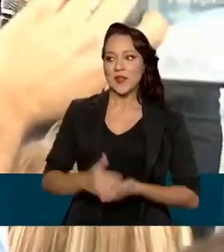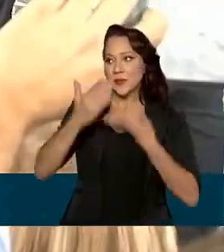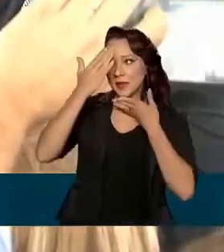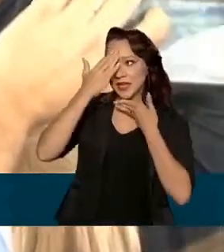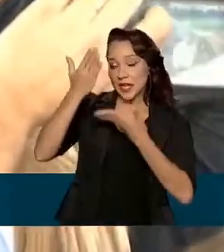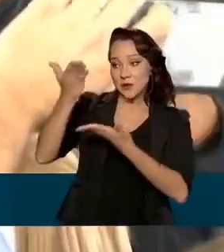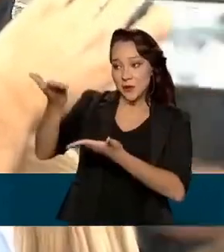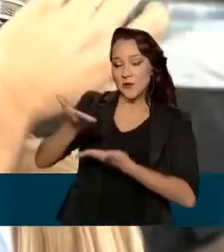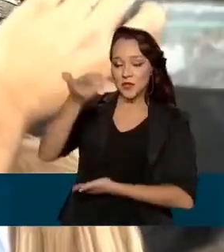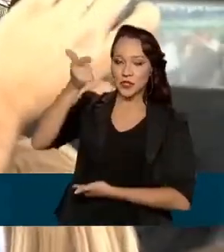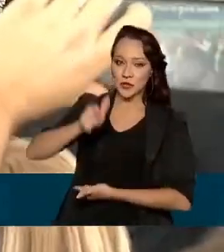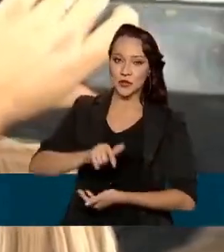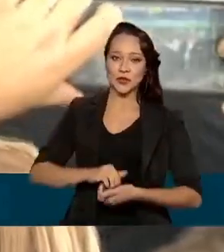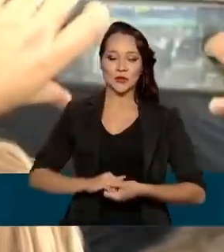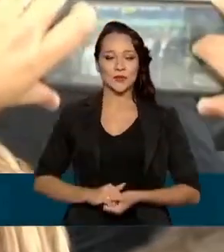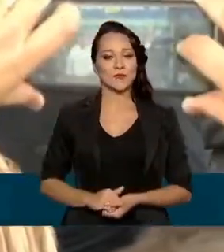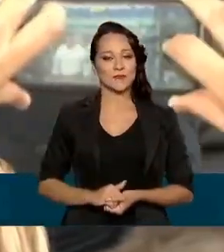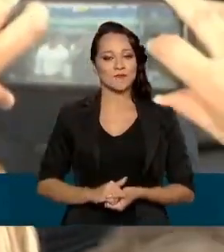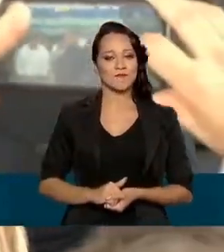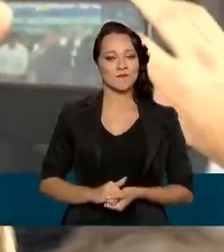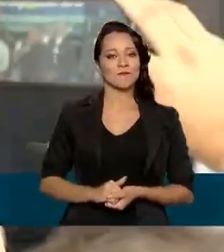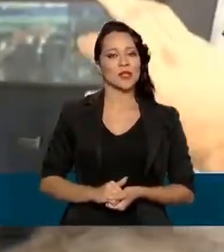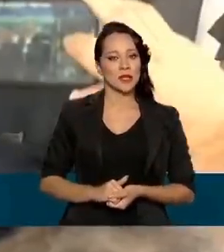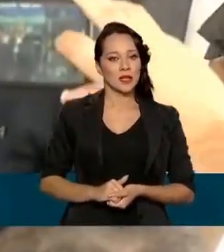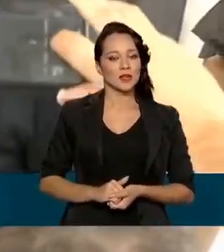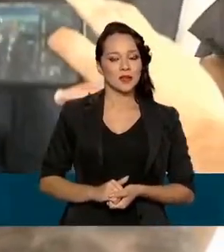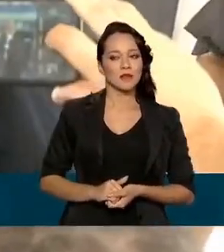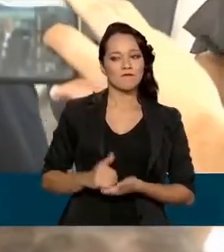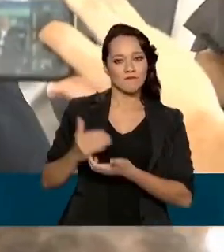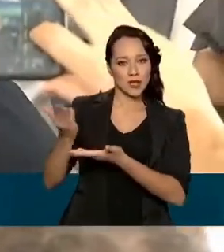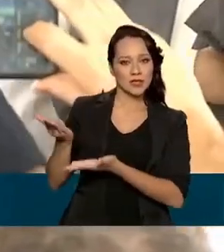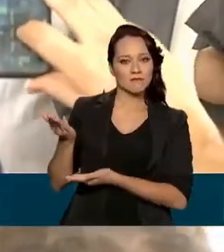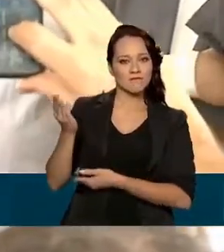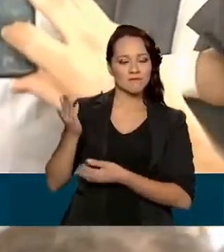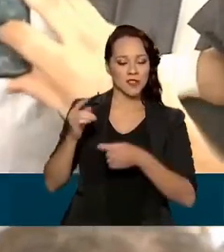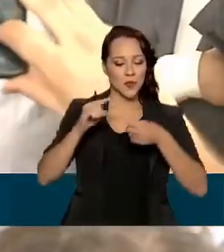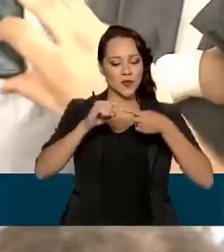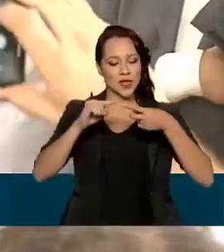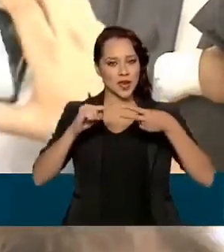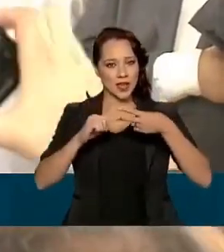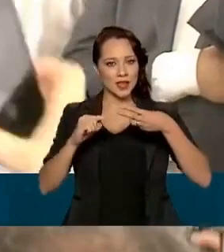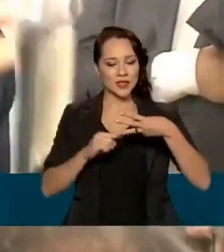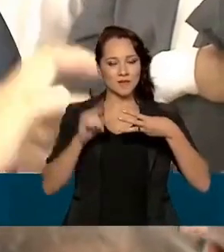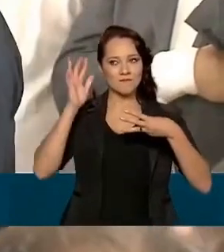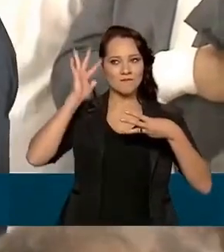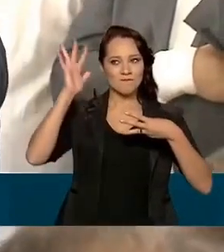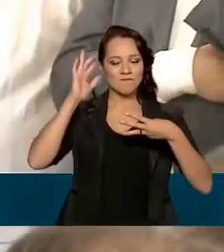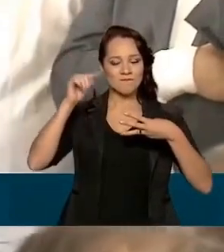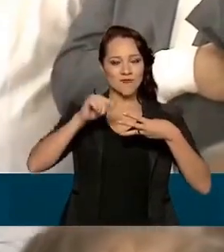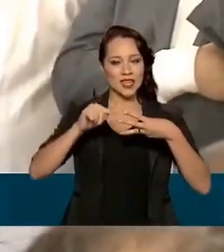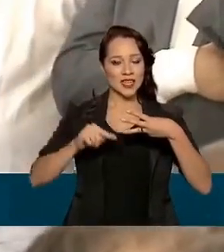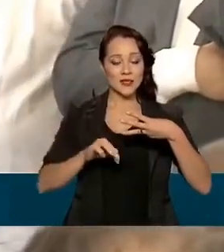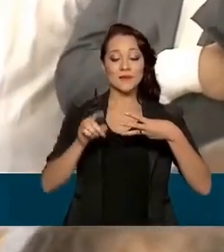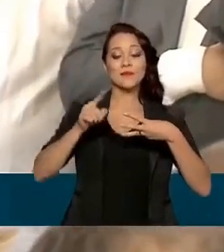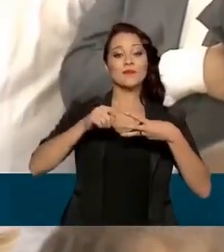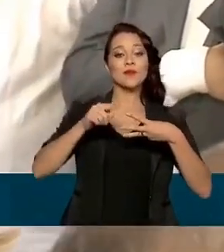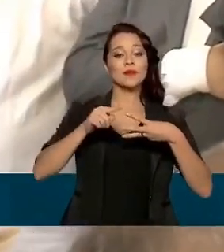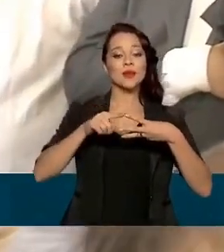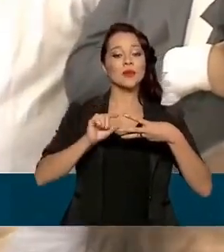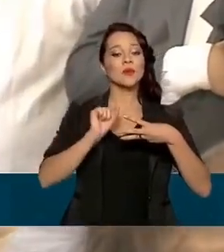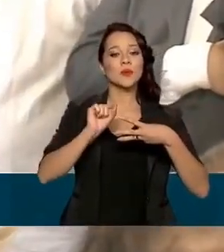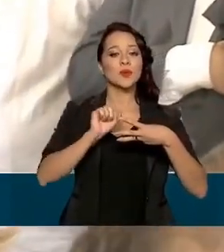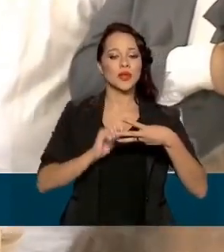pelo convite mais uma vez. Pensar no Lara e em Bagé, três coisas vêm à minha mente. Primeiro,